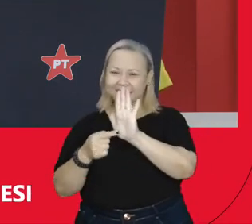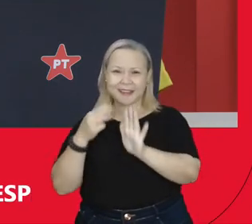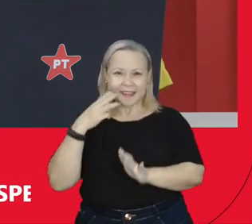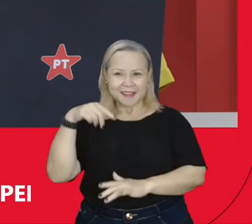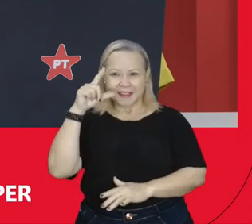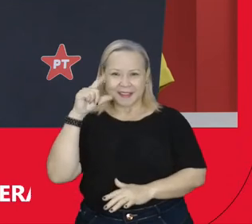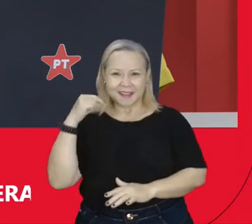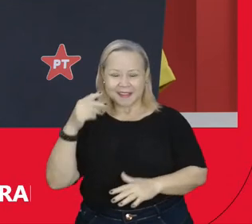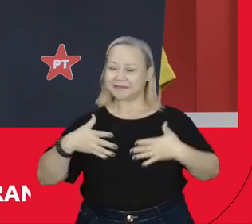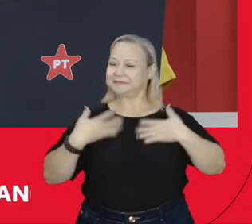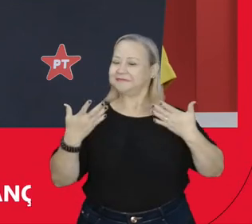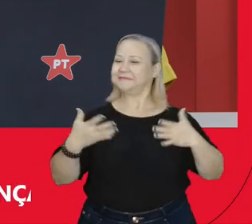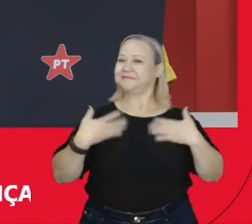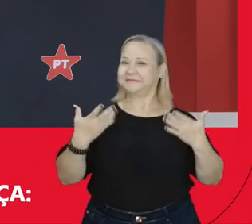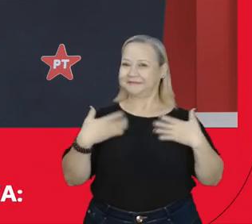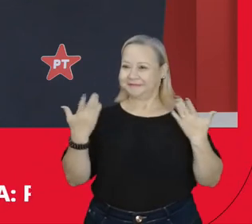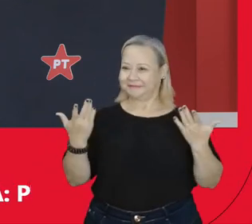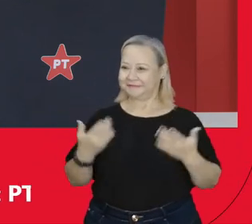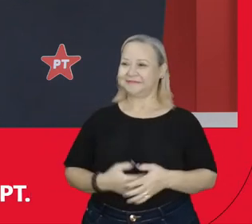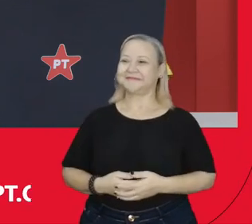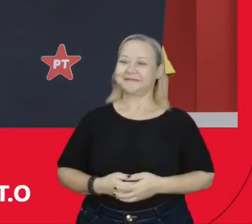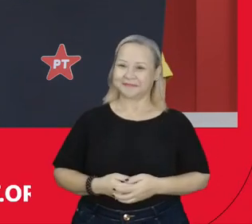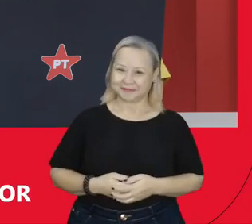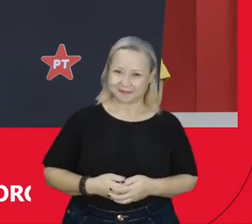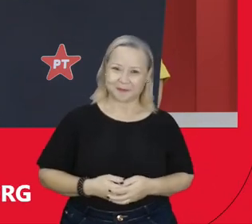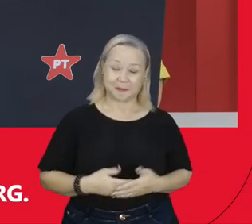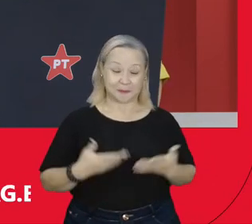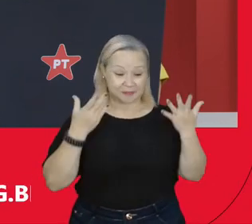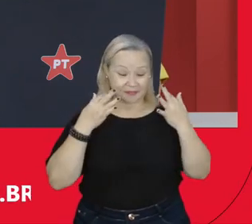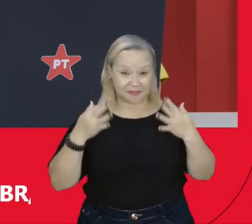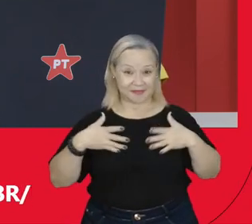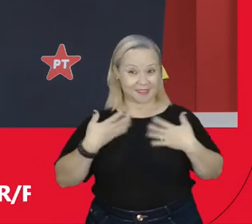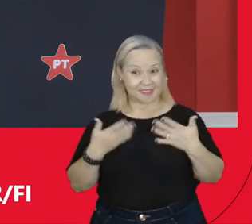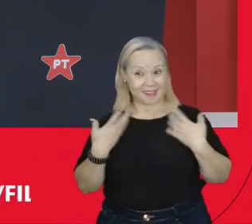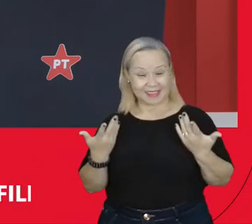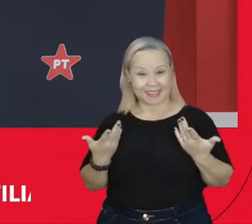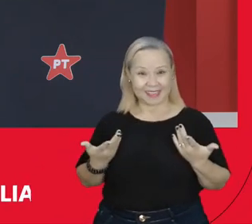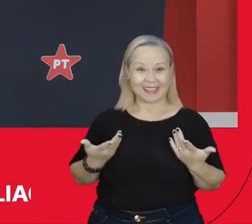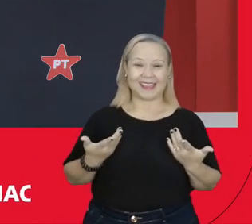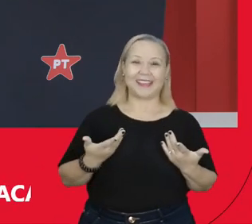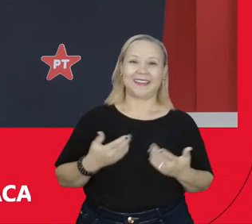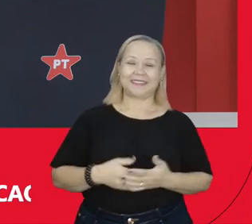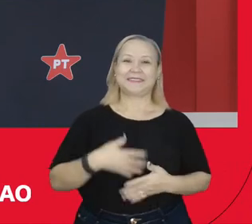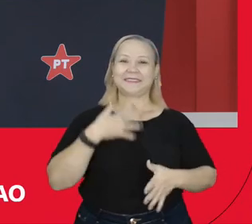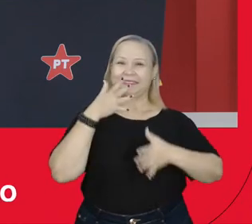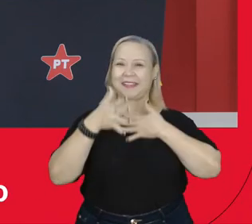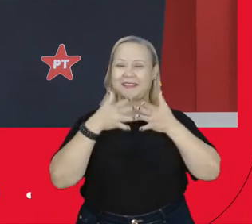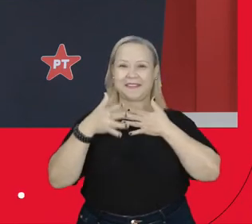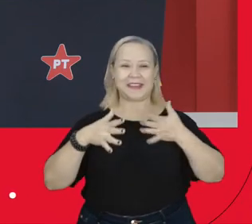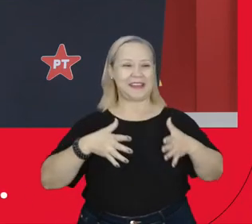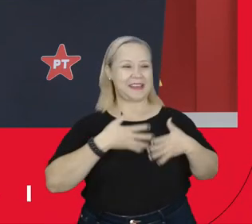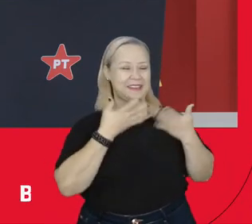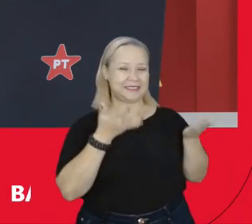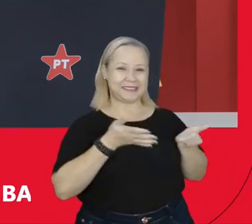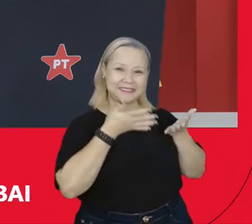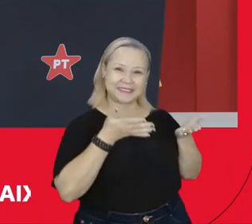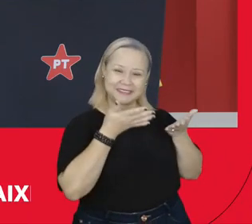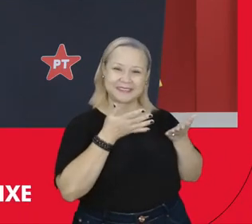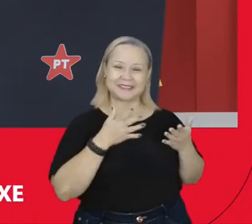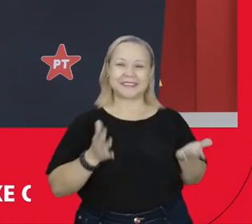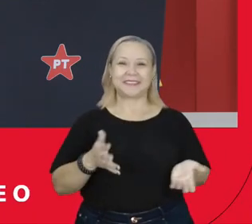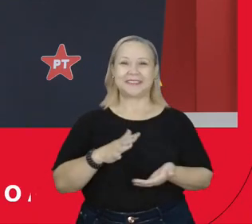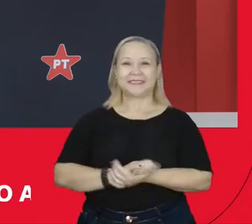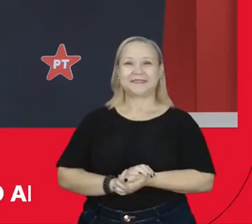mais animados, né? É bom, né? A gente gosta muito. Ver o Lulinha falando assim, dessa animação toda,